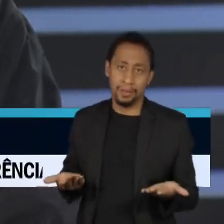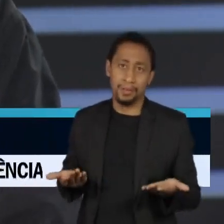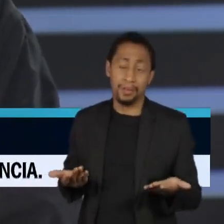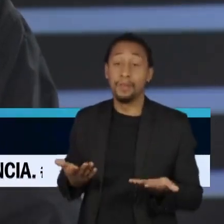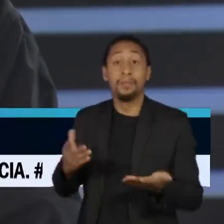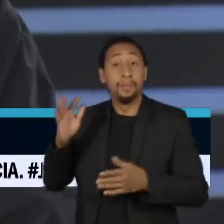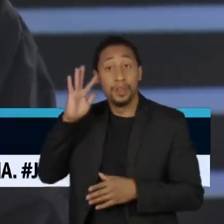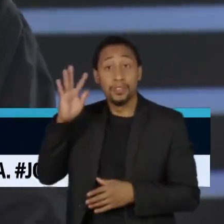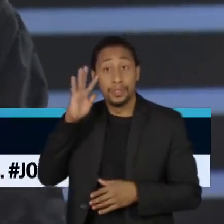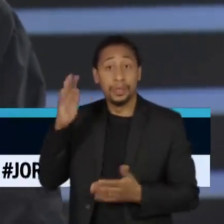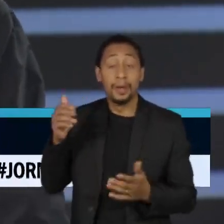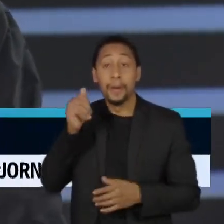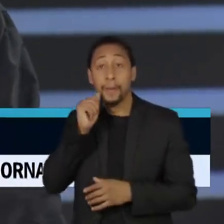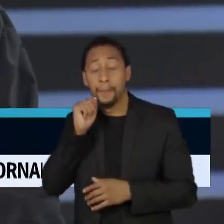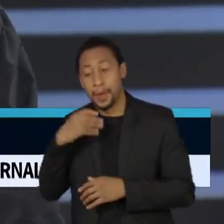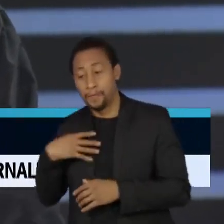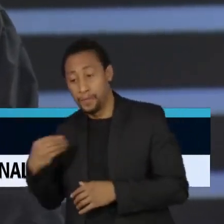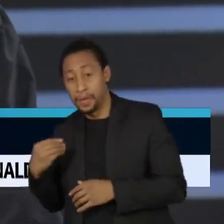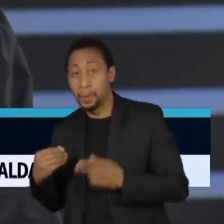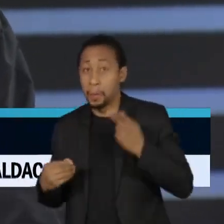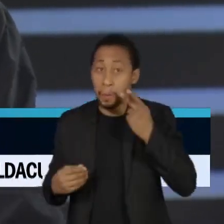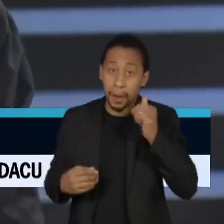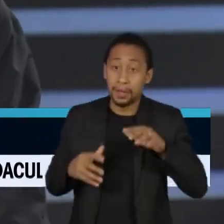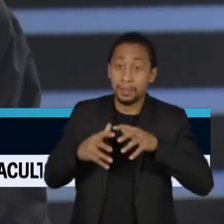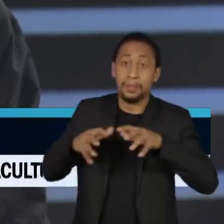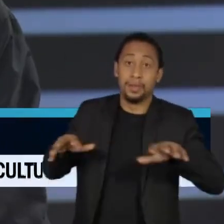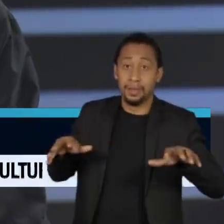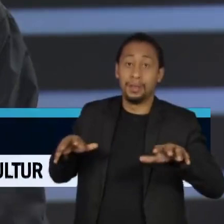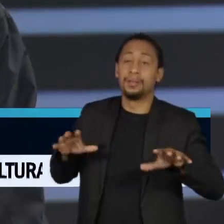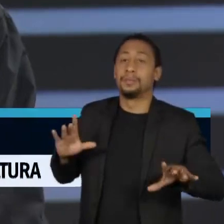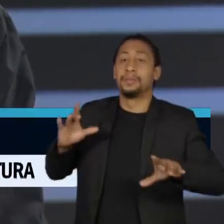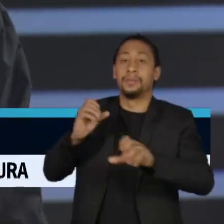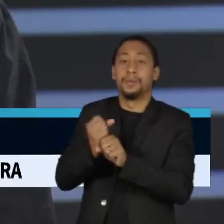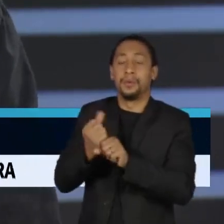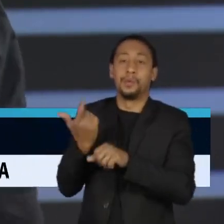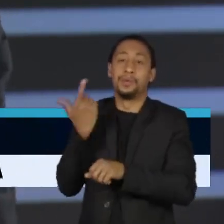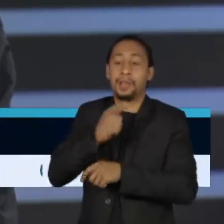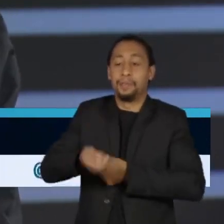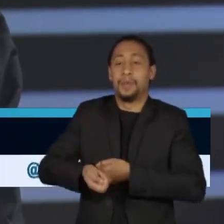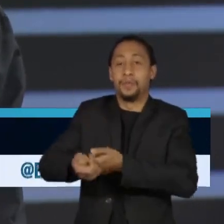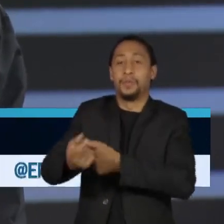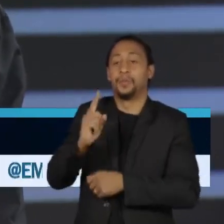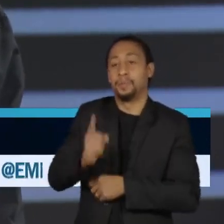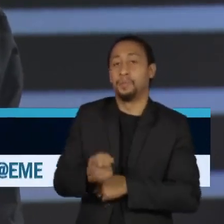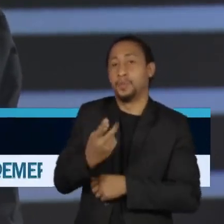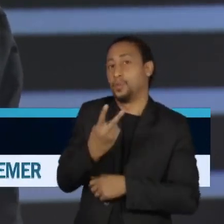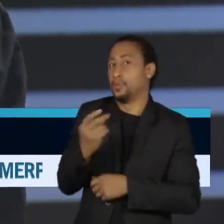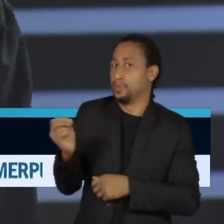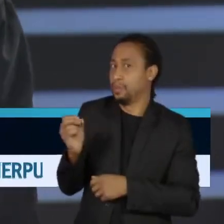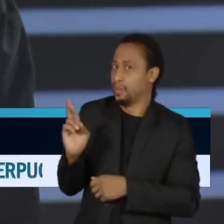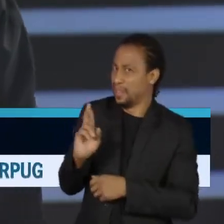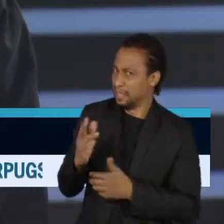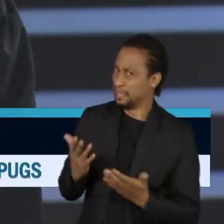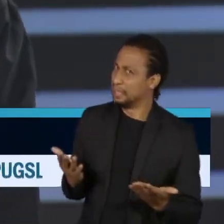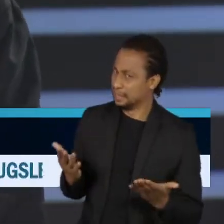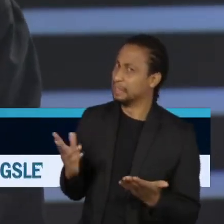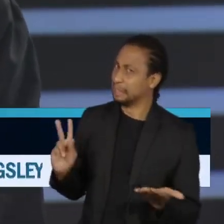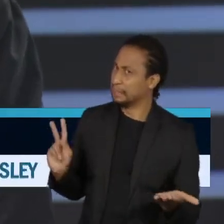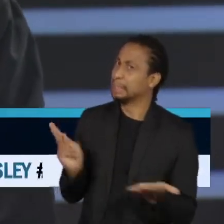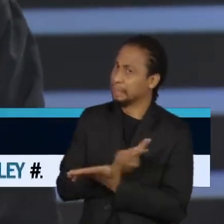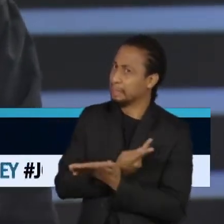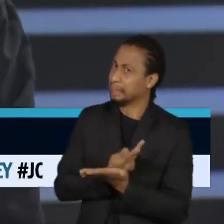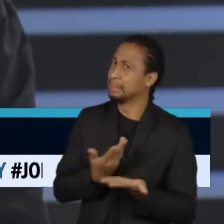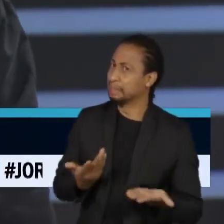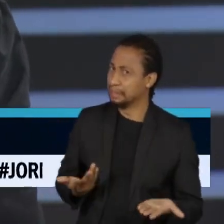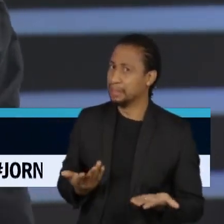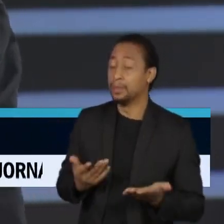mãe com os filhos do outro, ao invés de levar R$ 600, eles levam 1.200. Então, alguma coisa profundamente errada. Então,